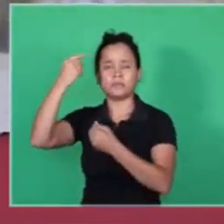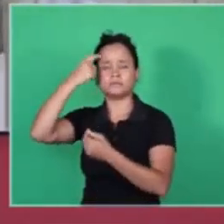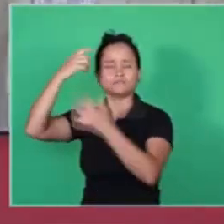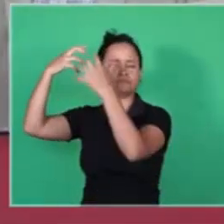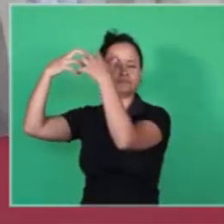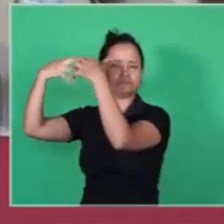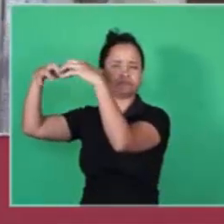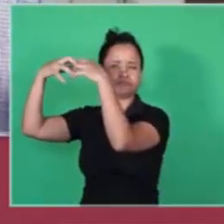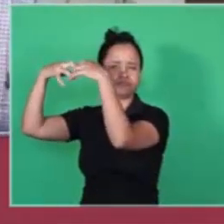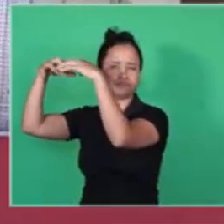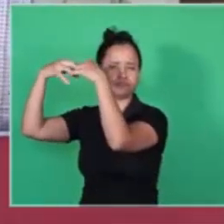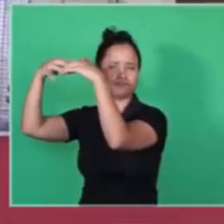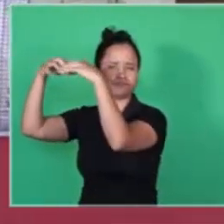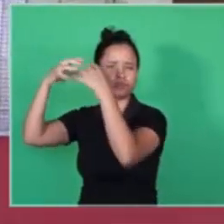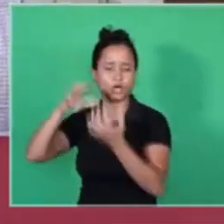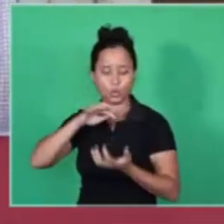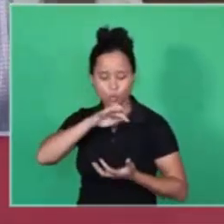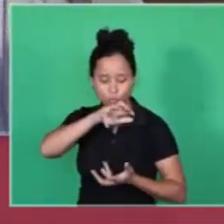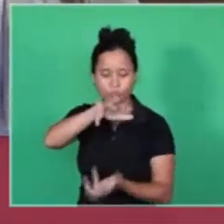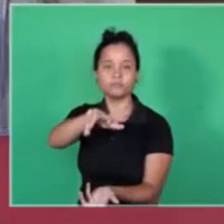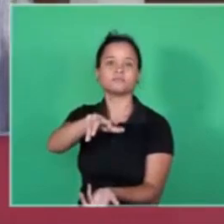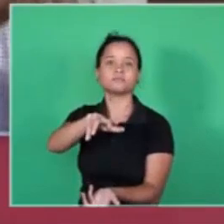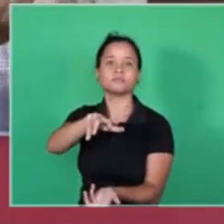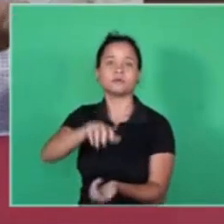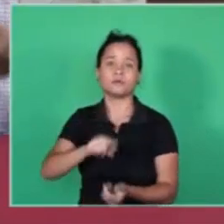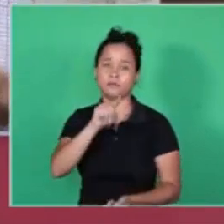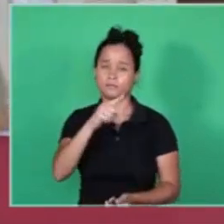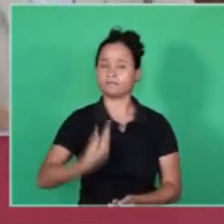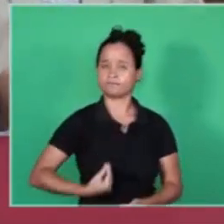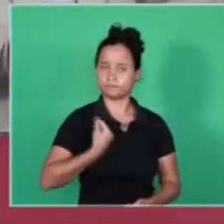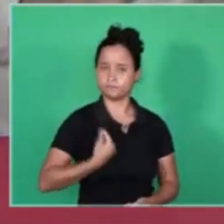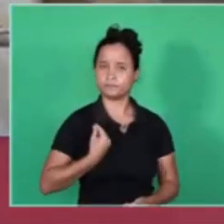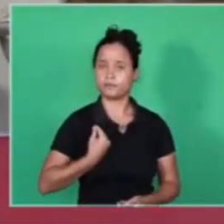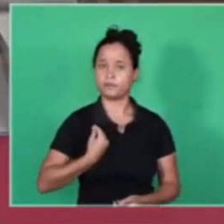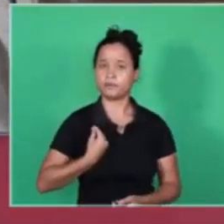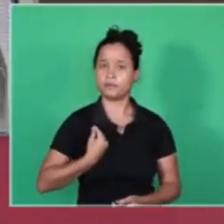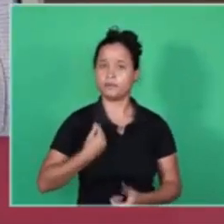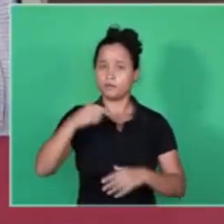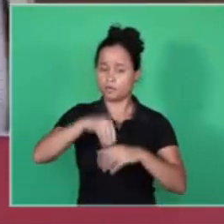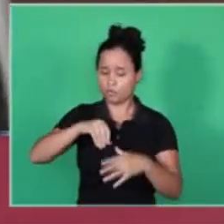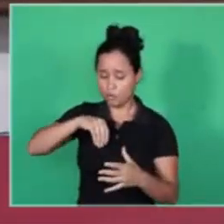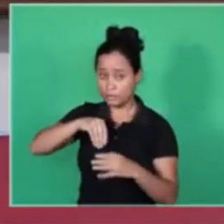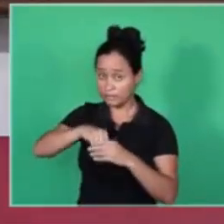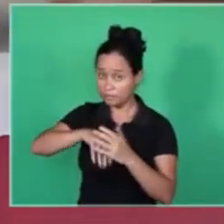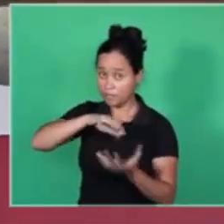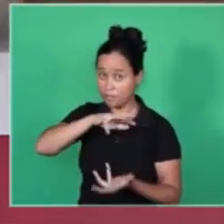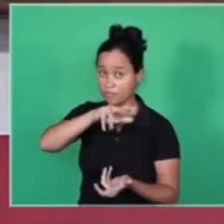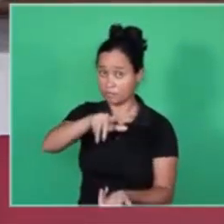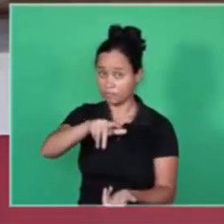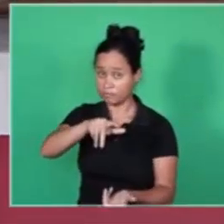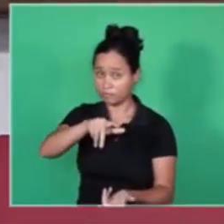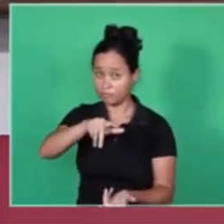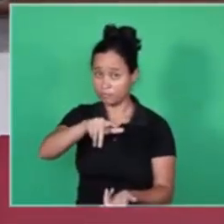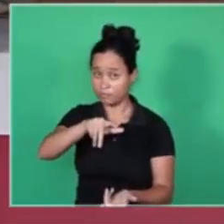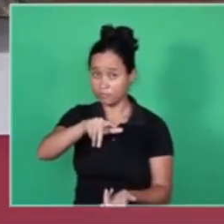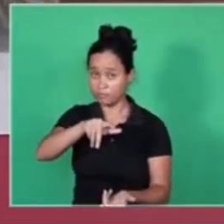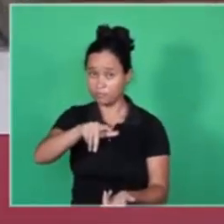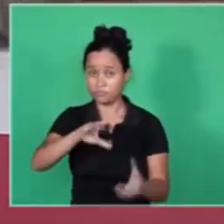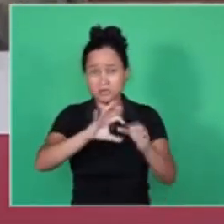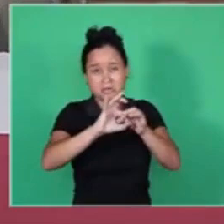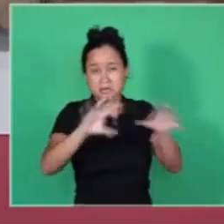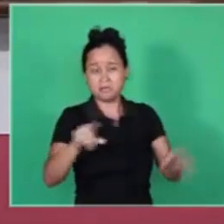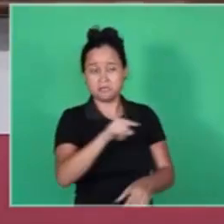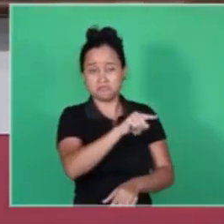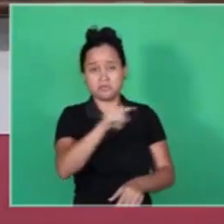que você vive. Você vive num mundo que está à sua disposição. Você pode, o